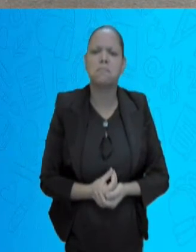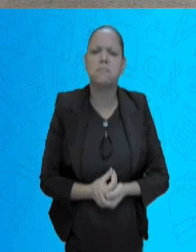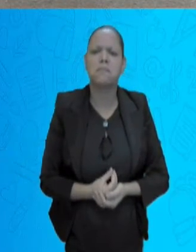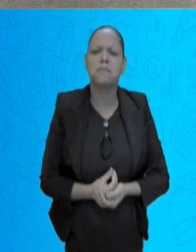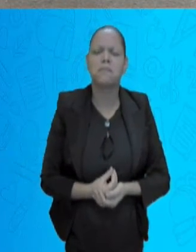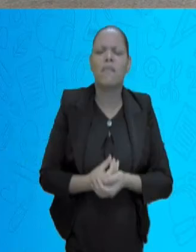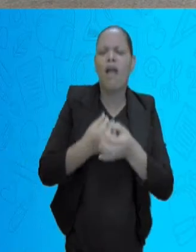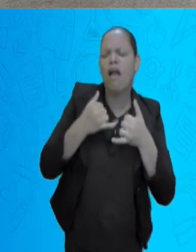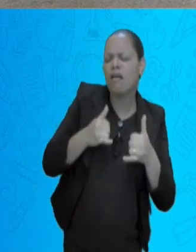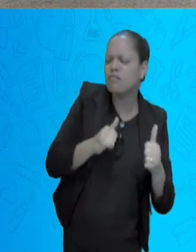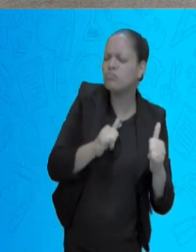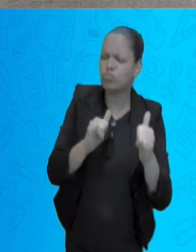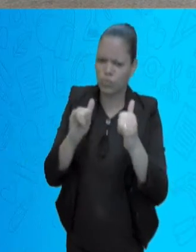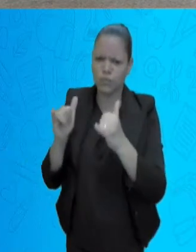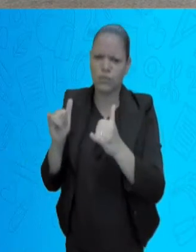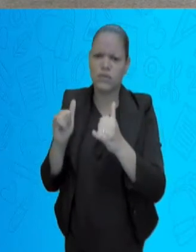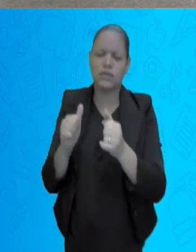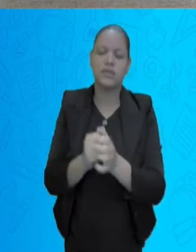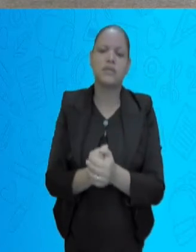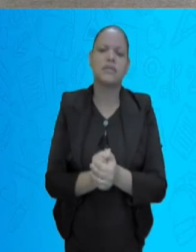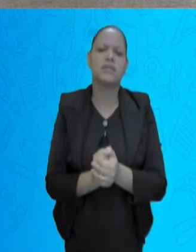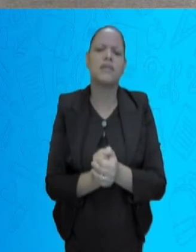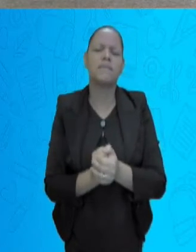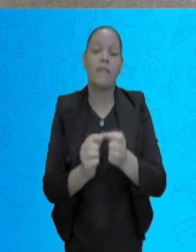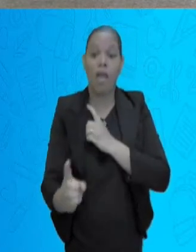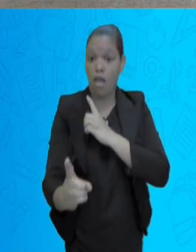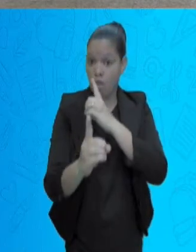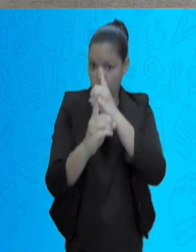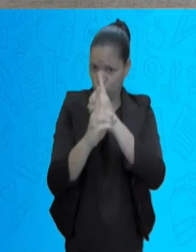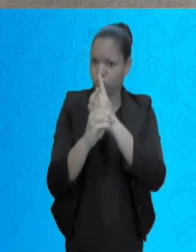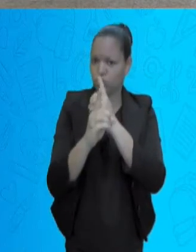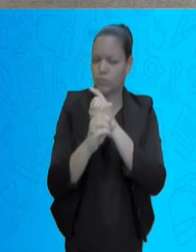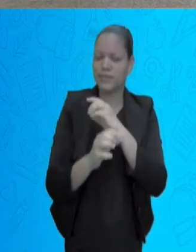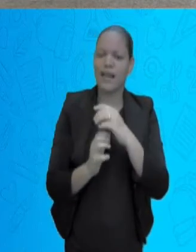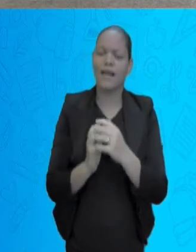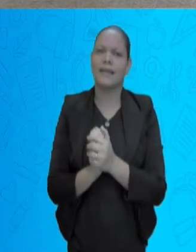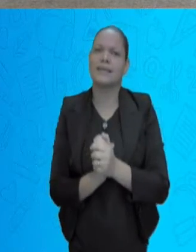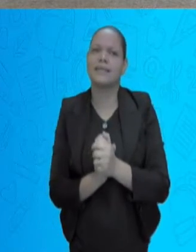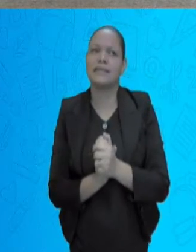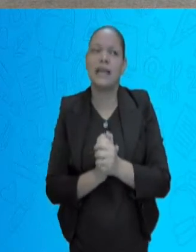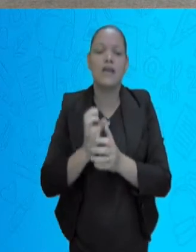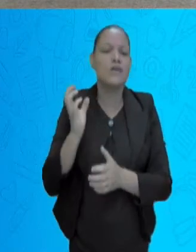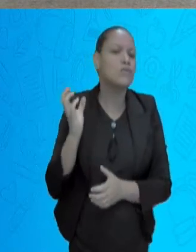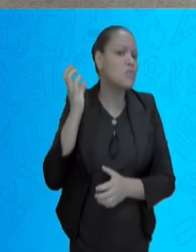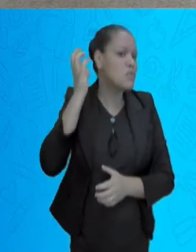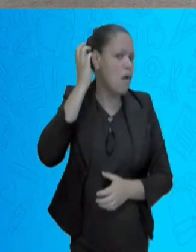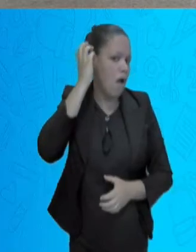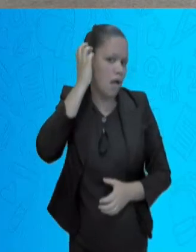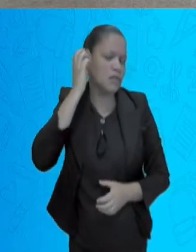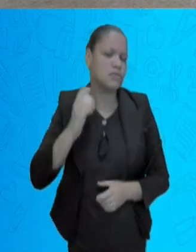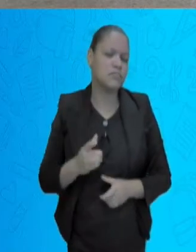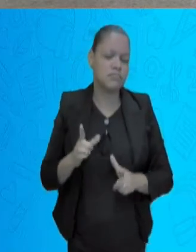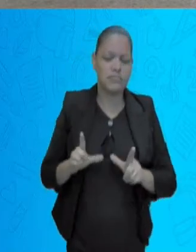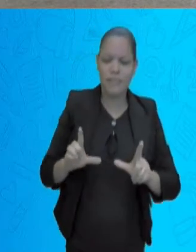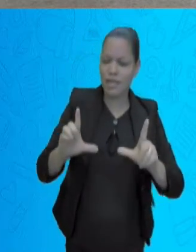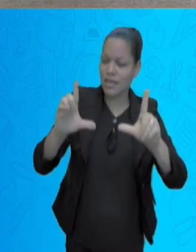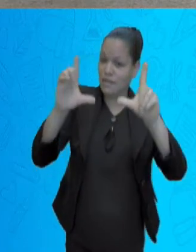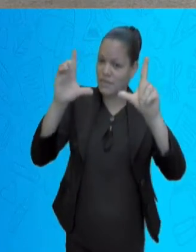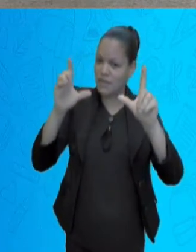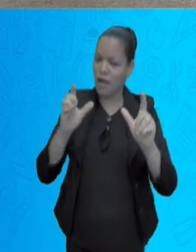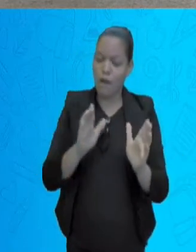é encontrada através do rádio, da televisão, do jornal e da